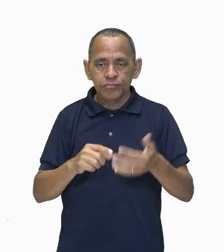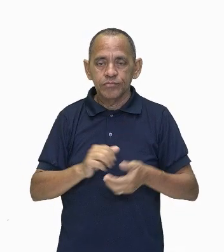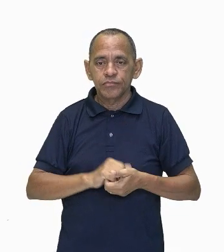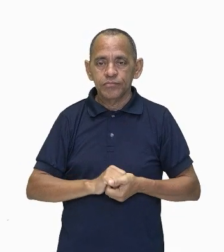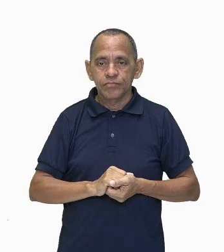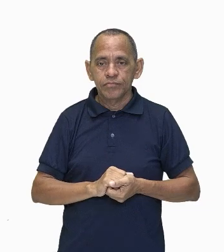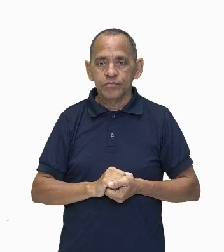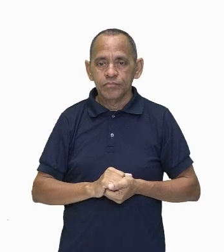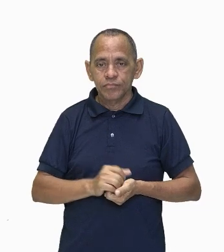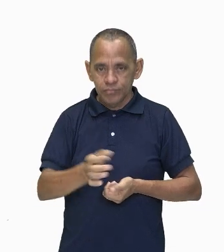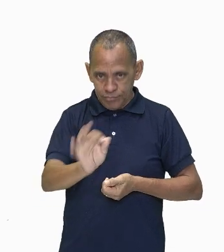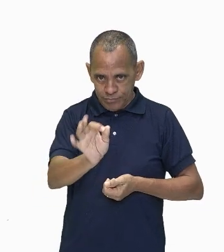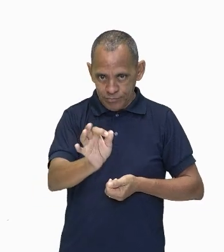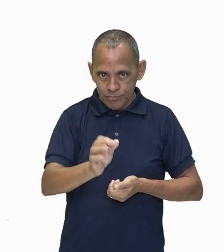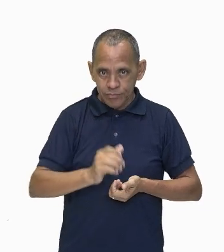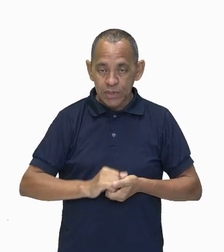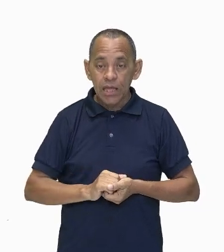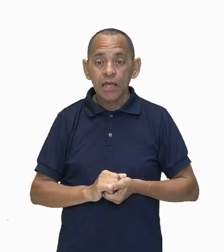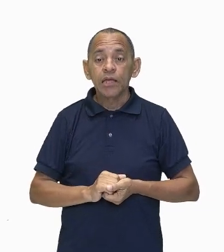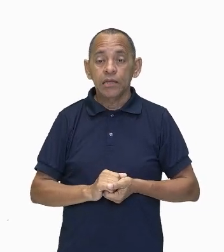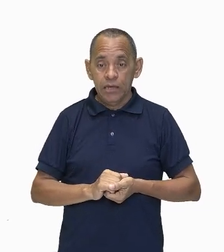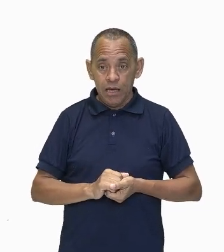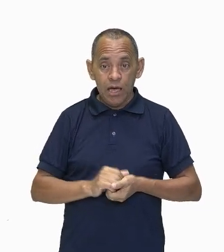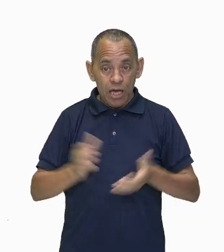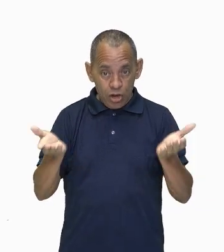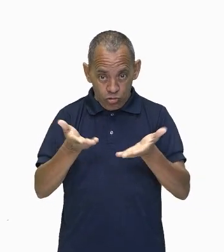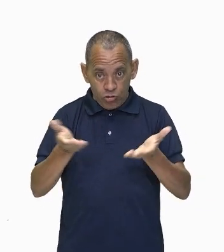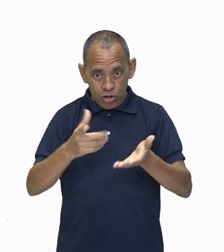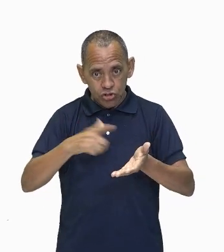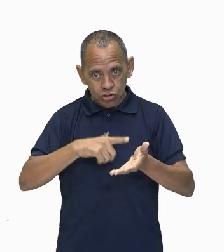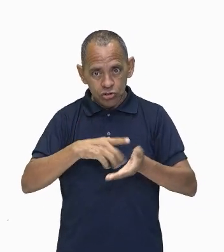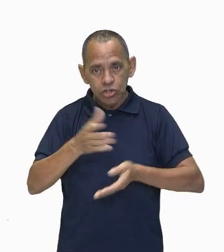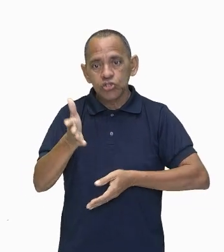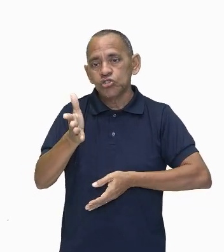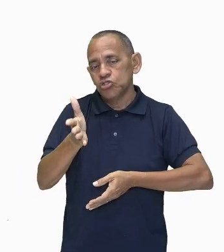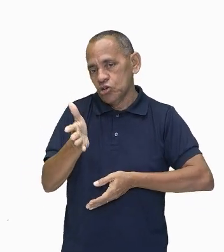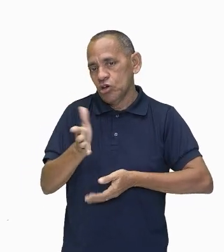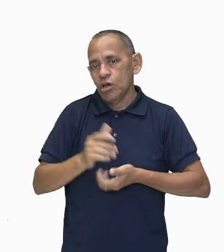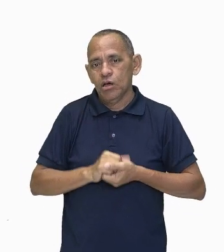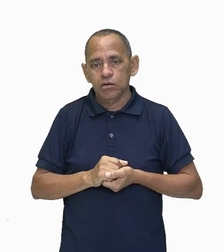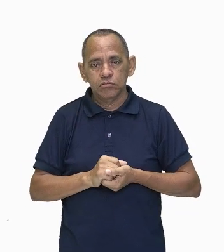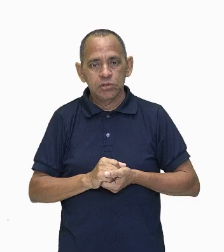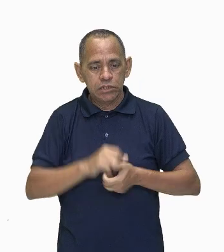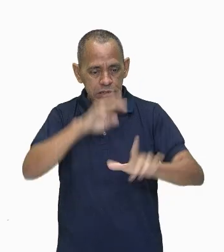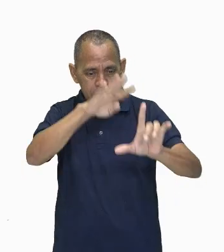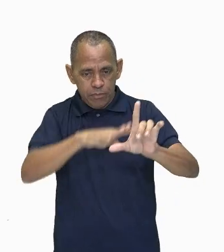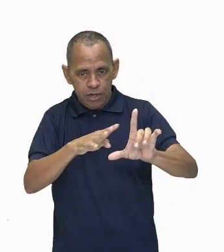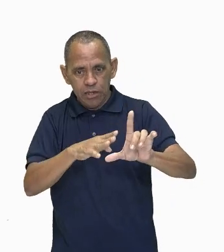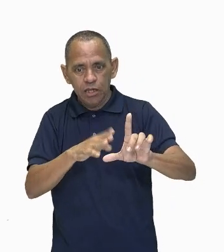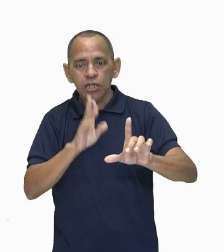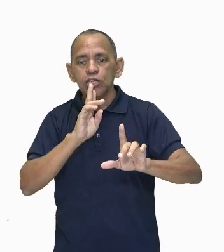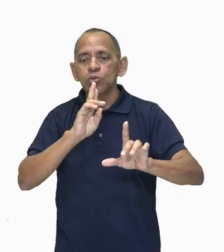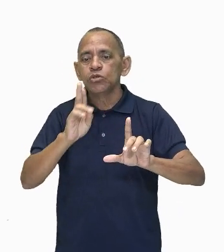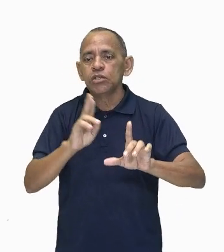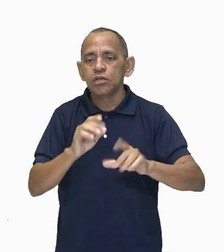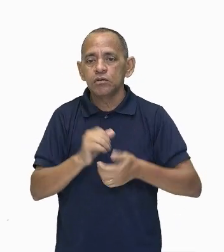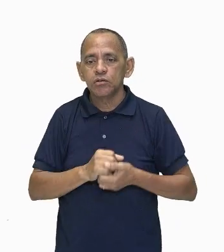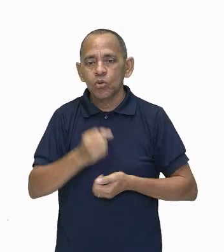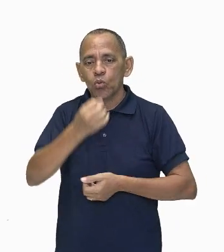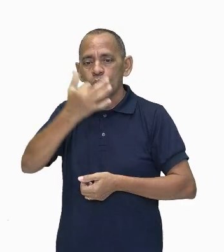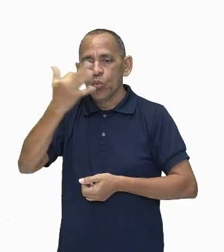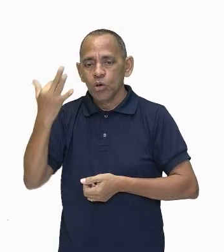Ótimo. Com essa tabela, a gente já pode responder algumas perguntas, né? O tipo de cor que foi menos